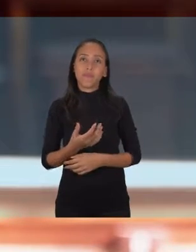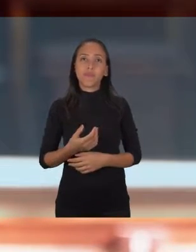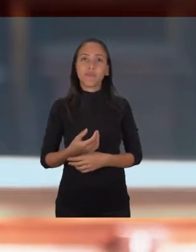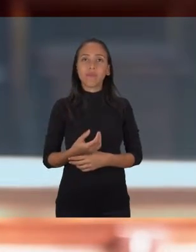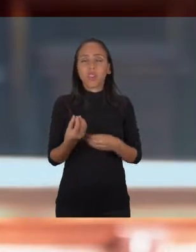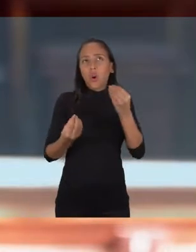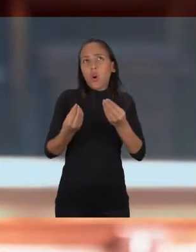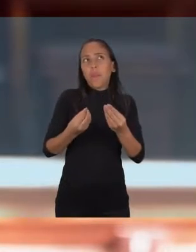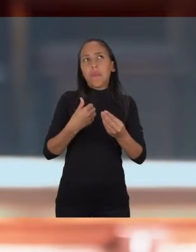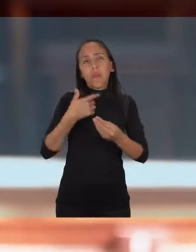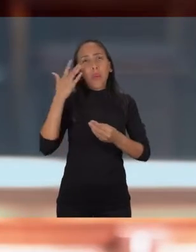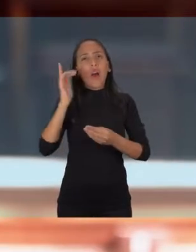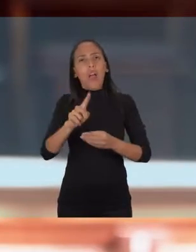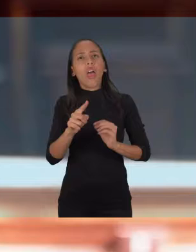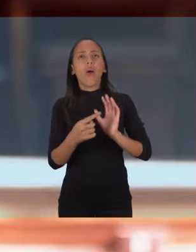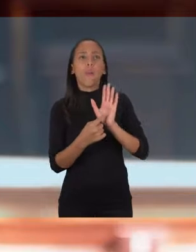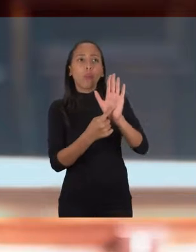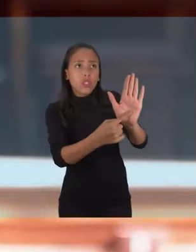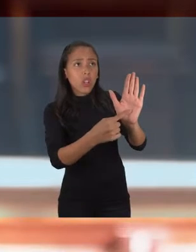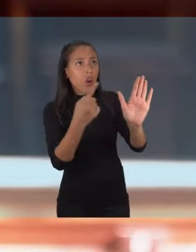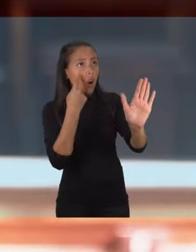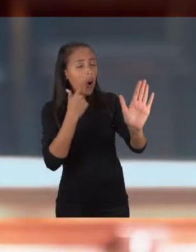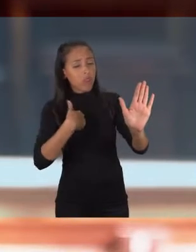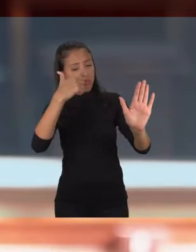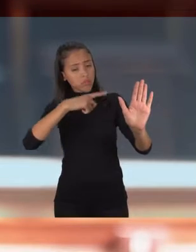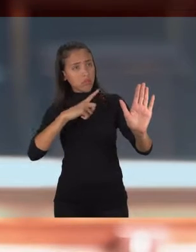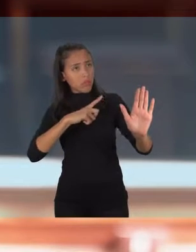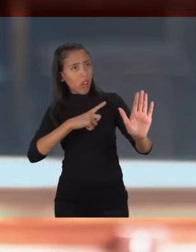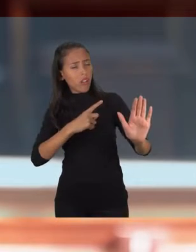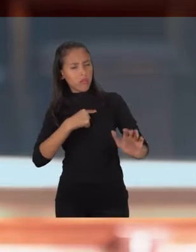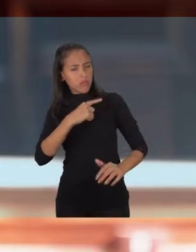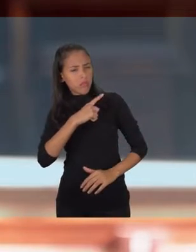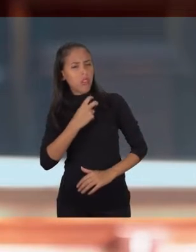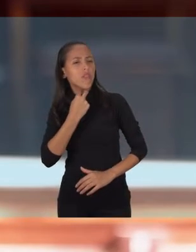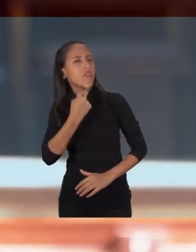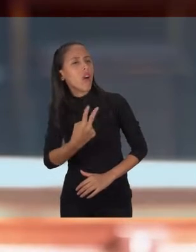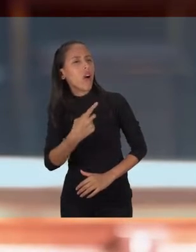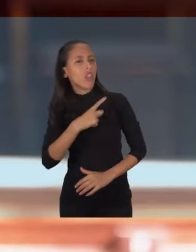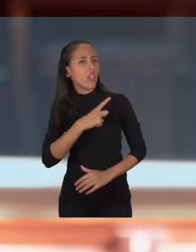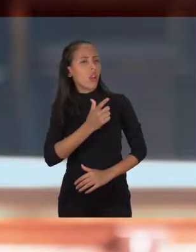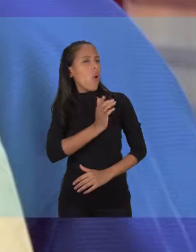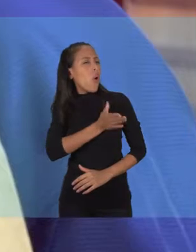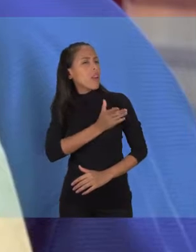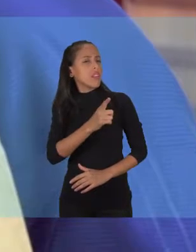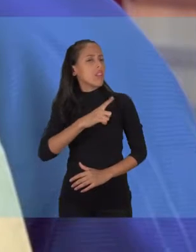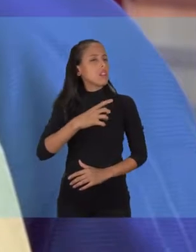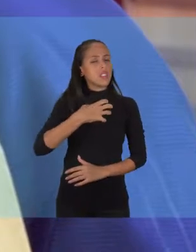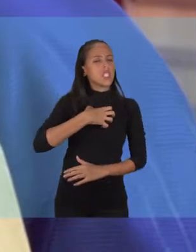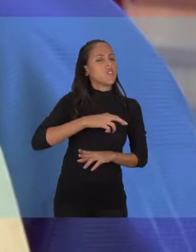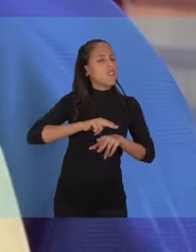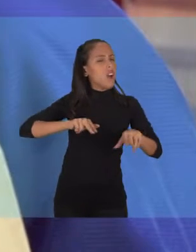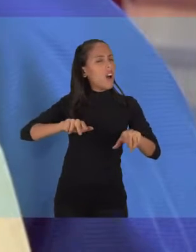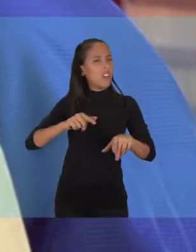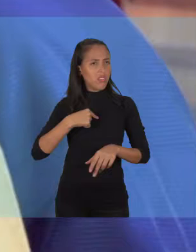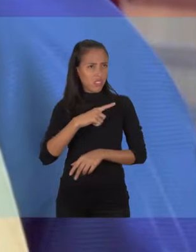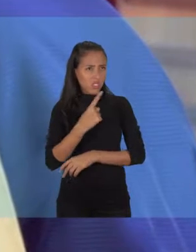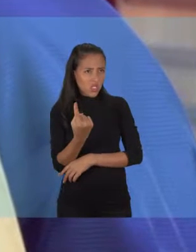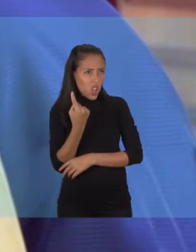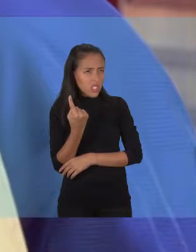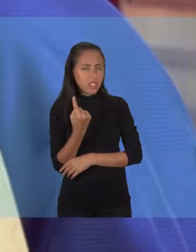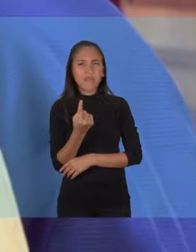que, olha, eu existo, eu estou aqui, eu tenho voz, eu tenho coração, eu tenho sentimentos e não estou